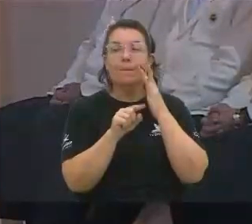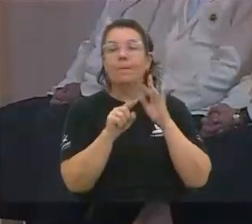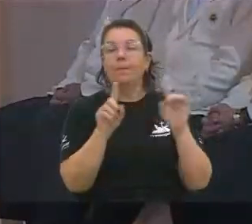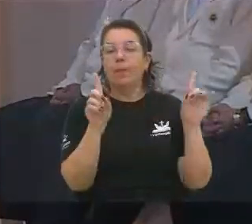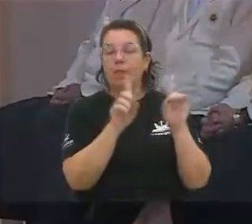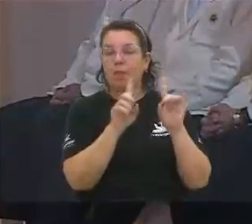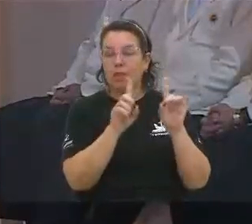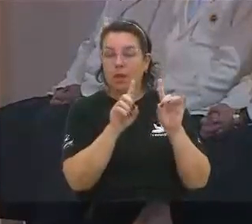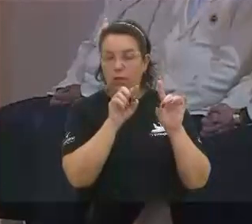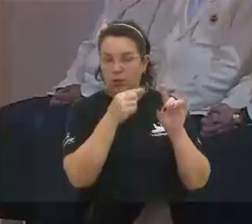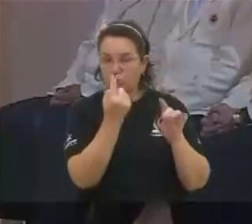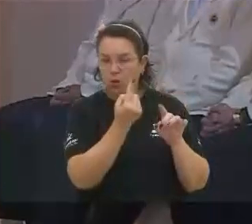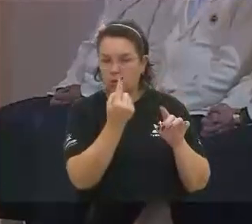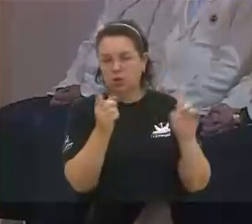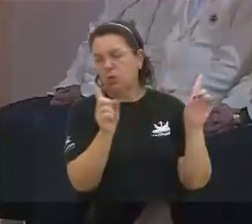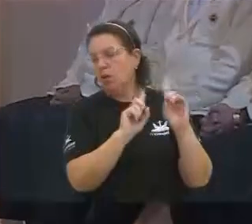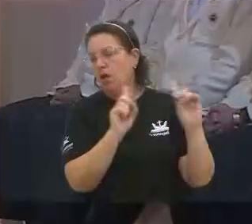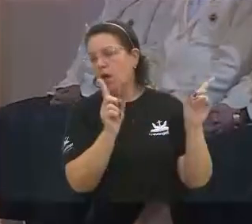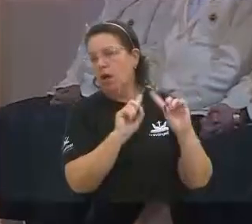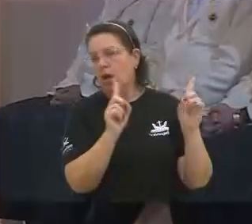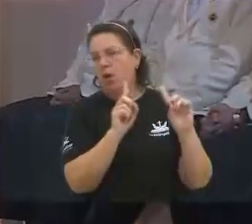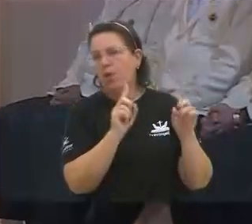não te deixo só